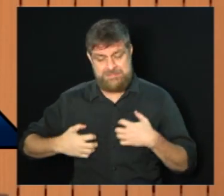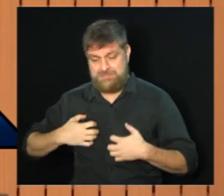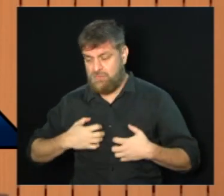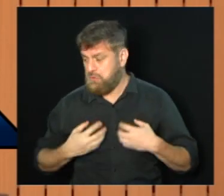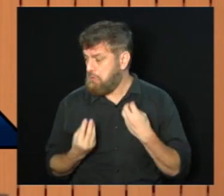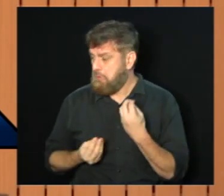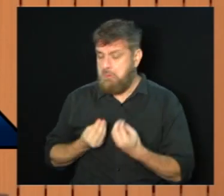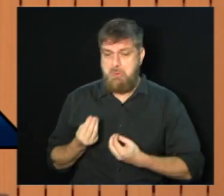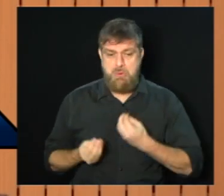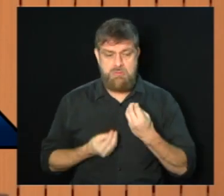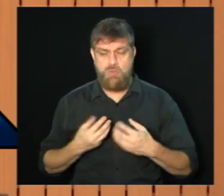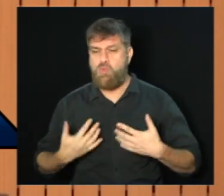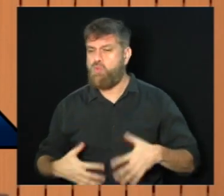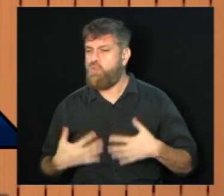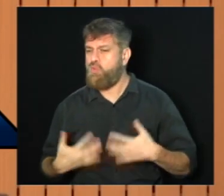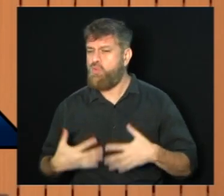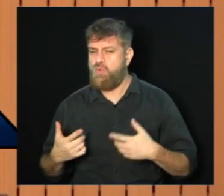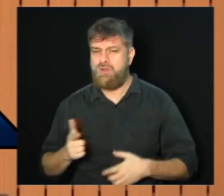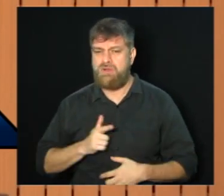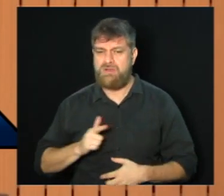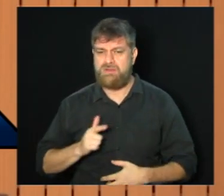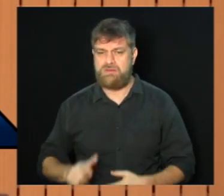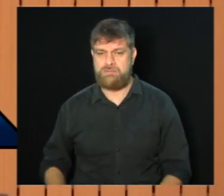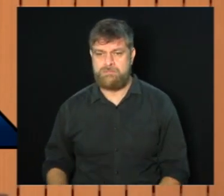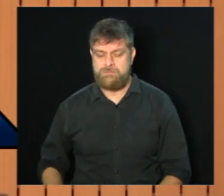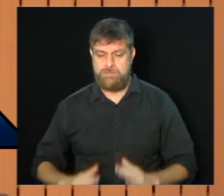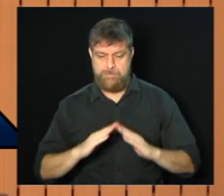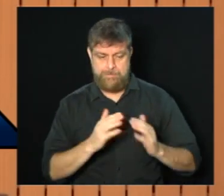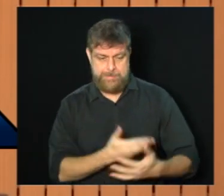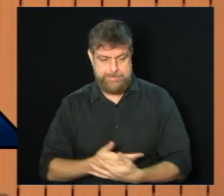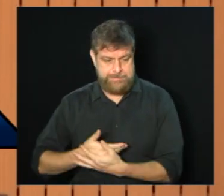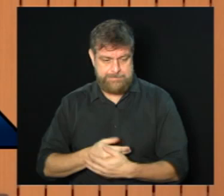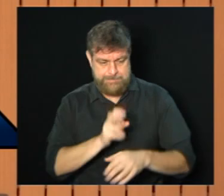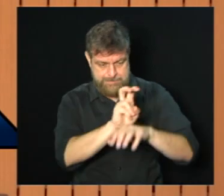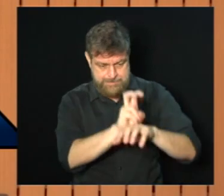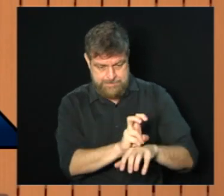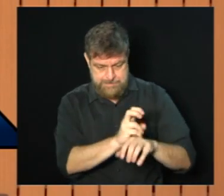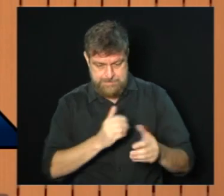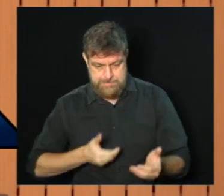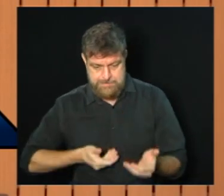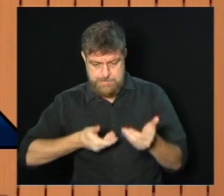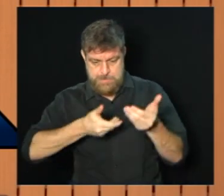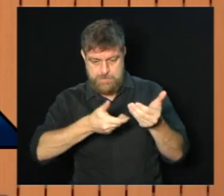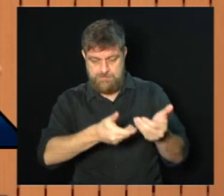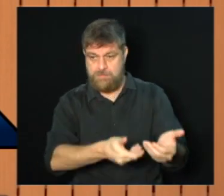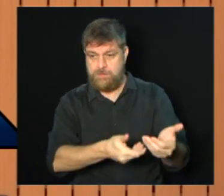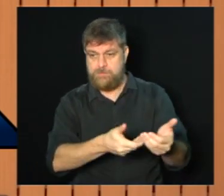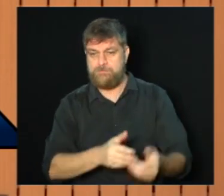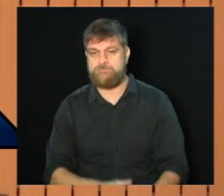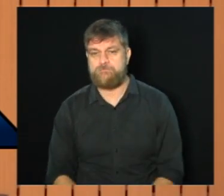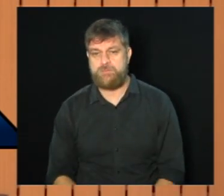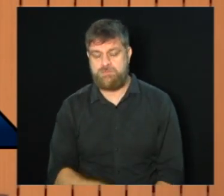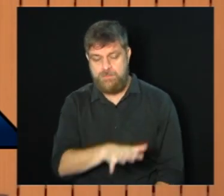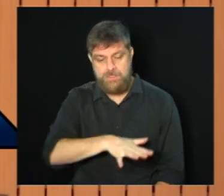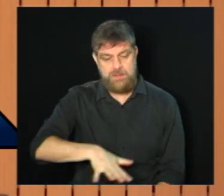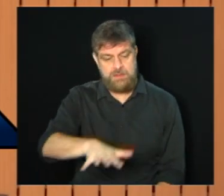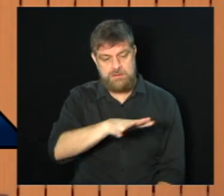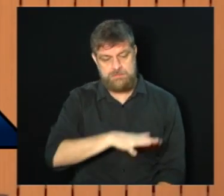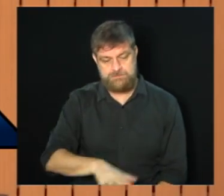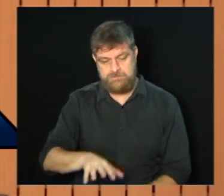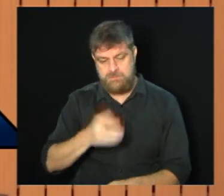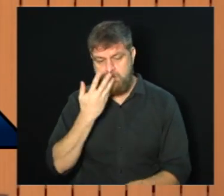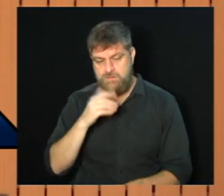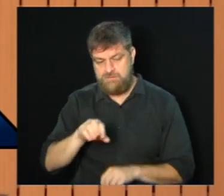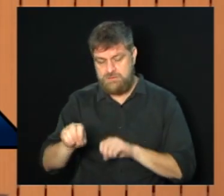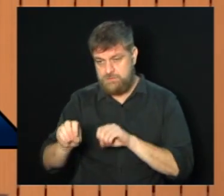ansiosas, para colocar as suas, seus filhos na rede de educação infantil e poder